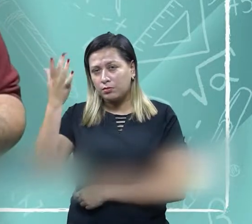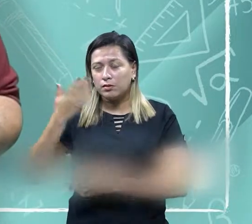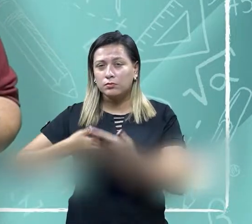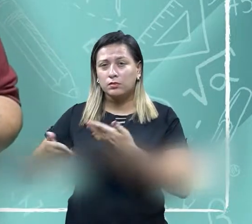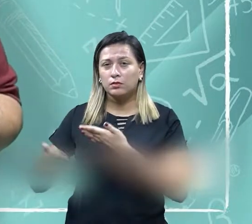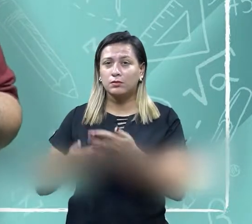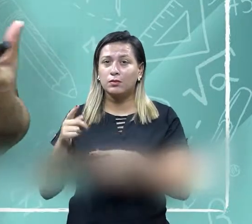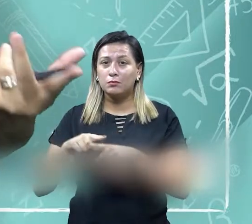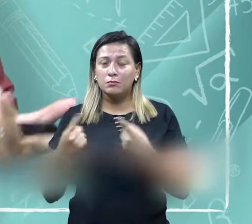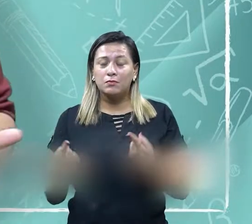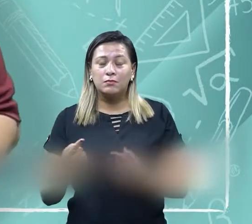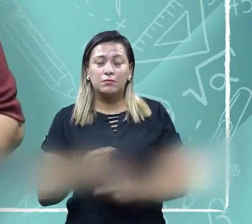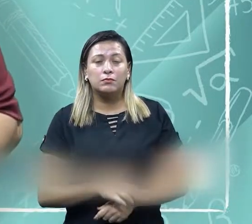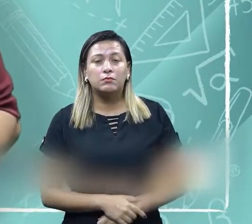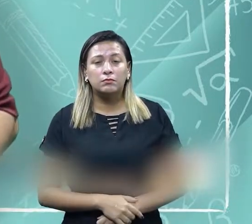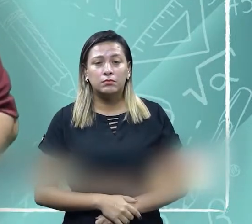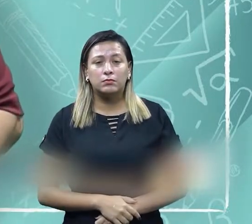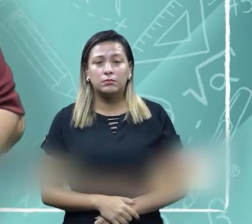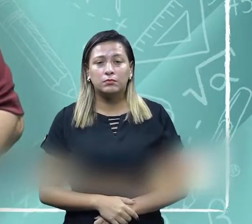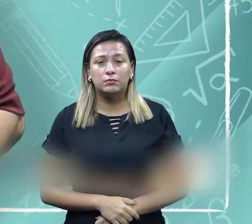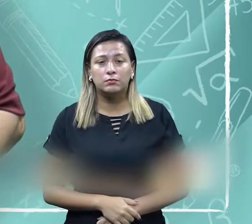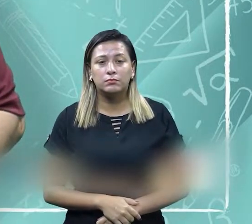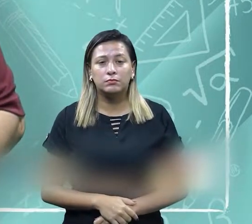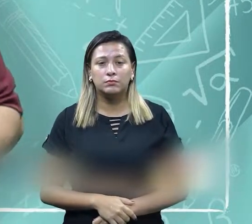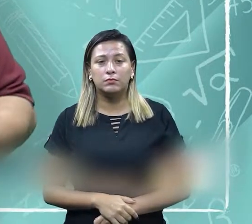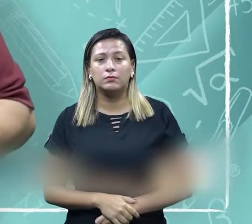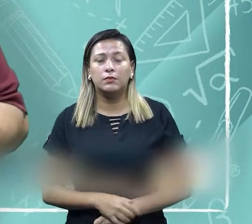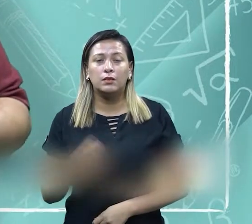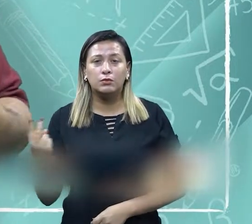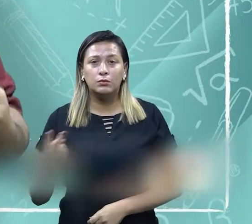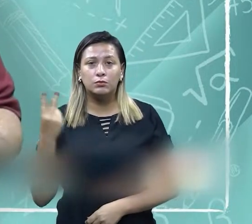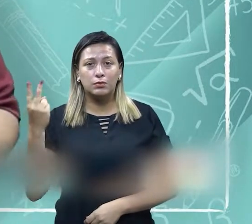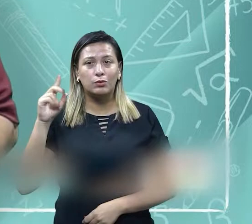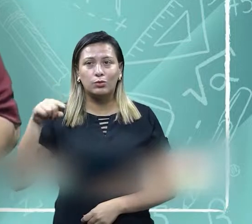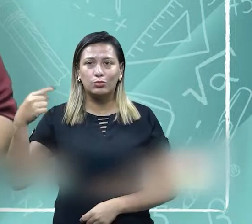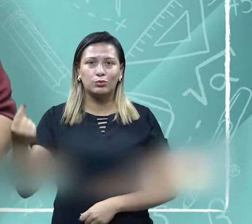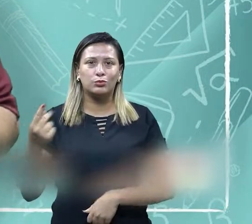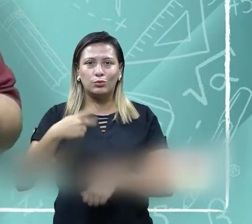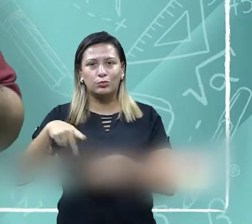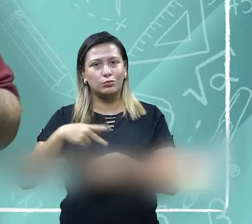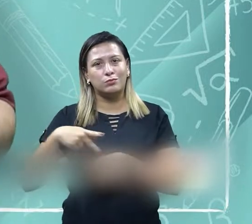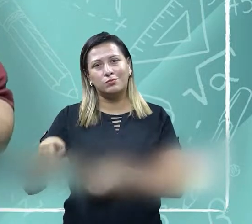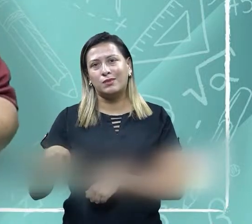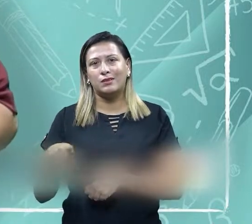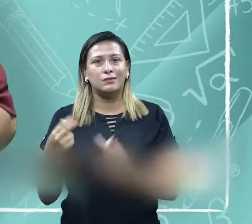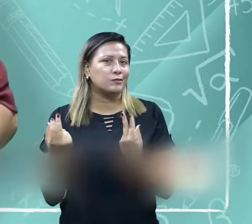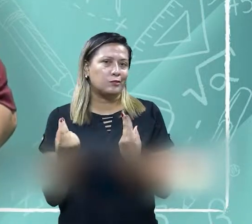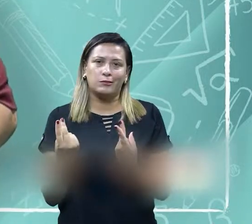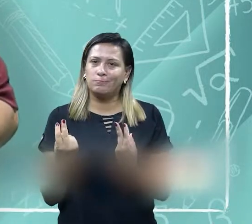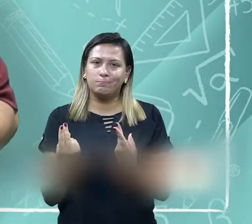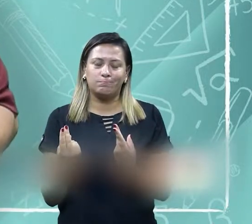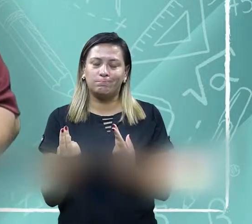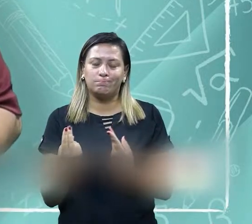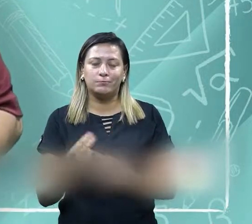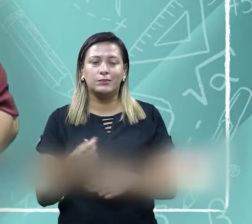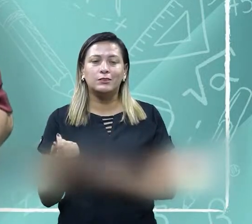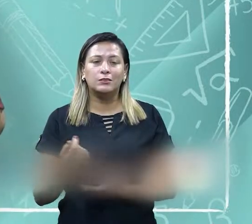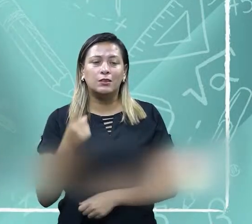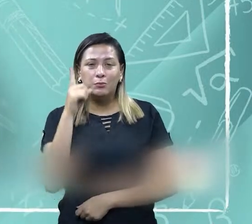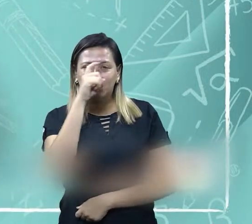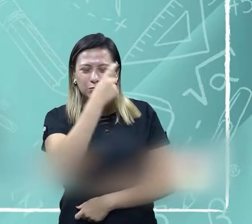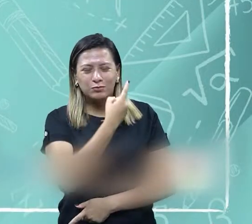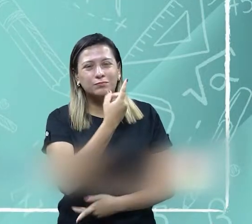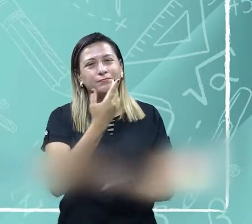no geral, os preços não são unificados. Essa relação cambial, ela é muito complicada, ela é muito